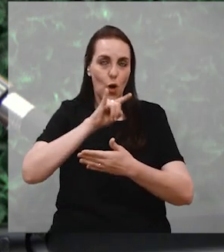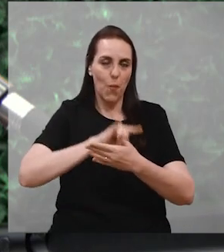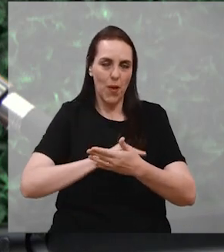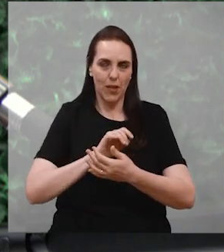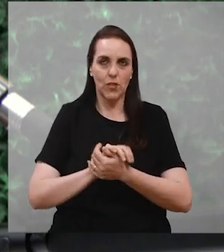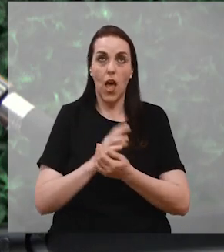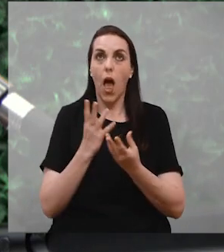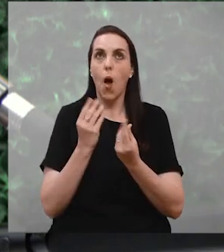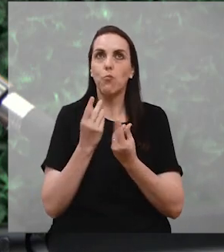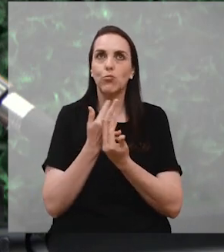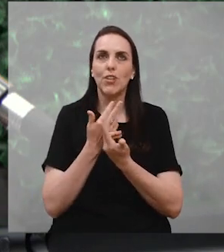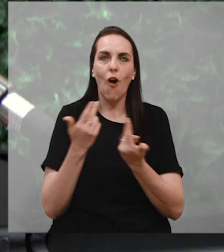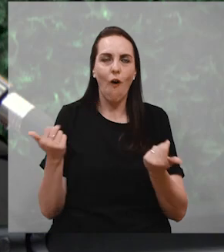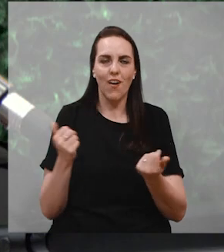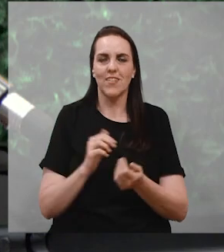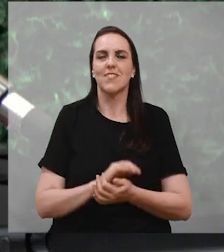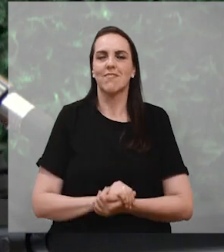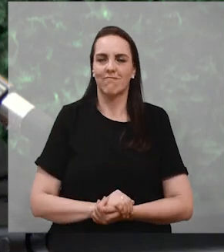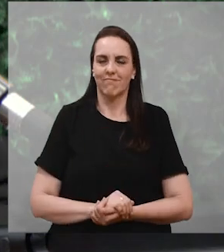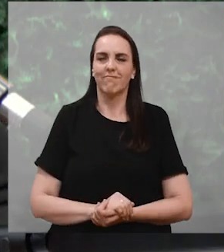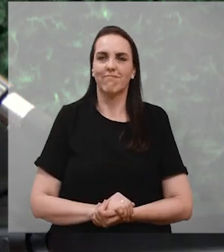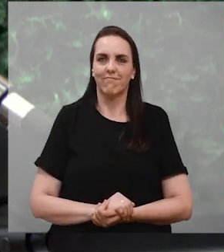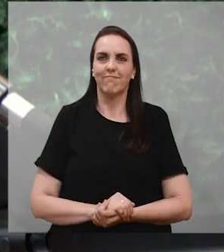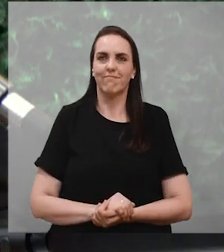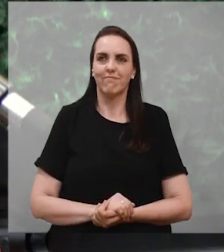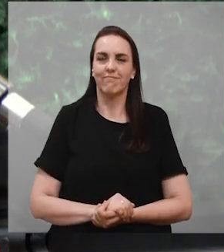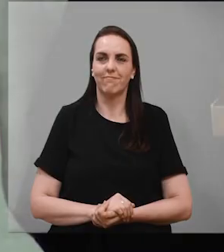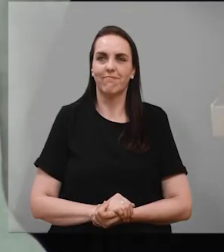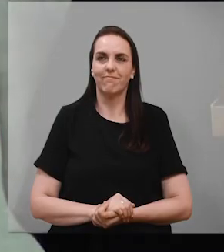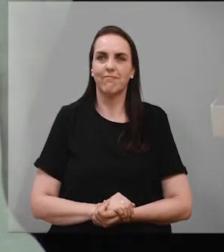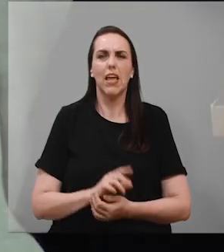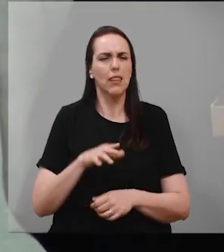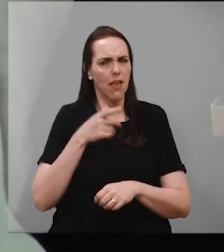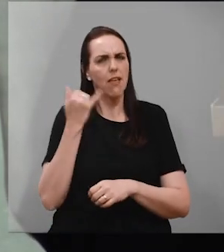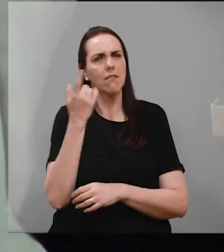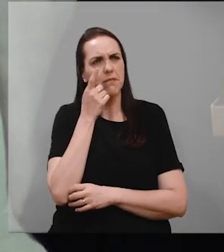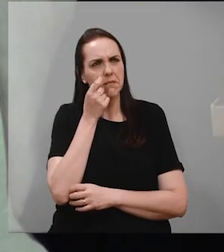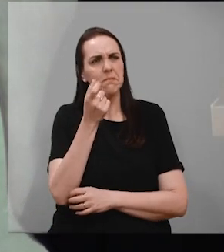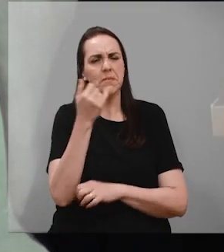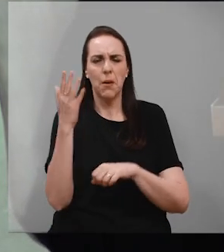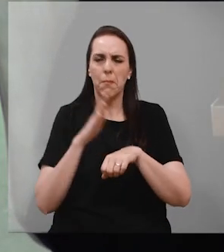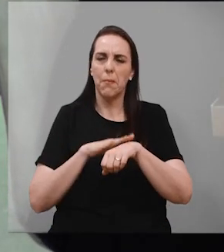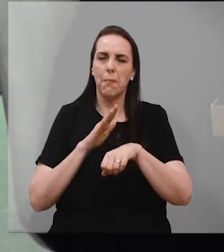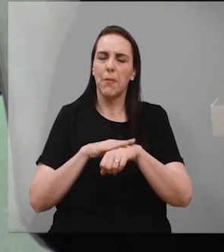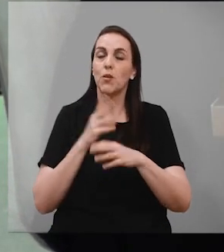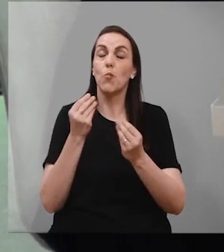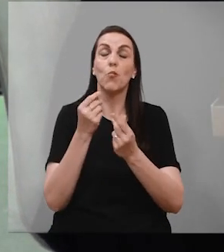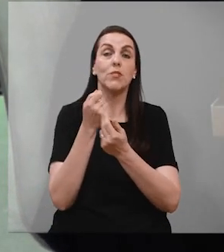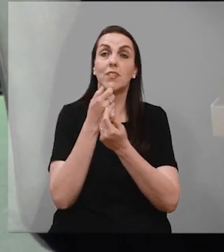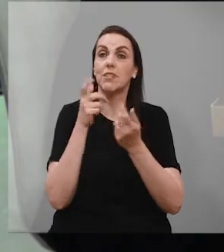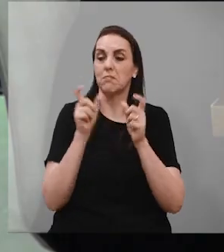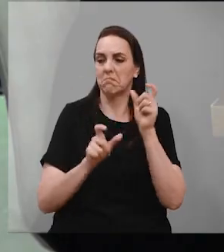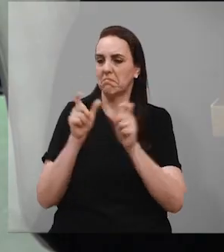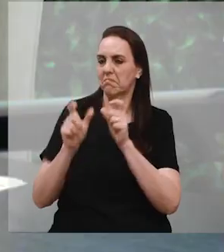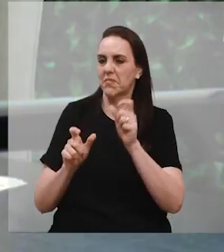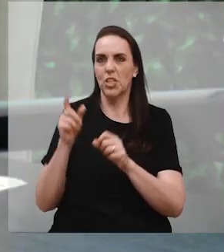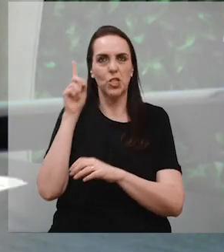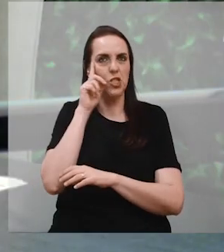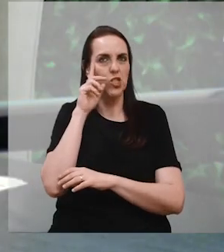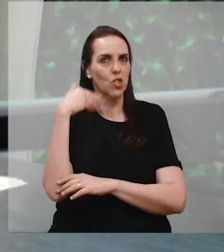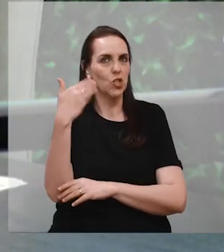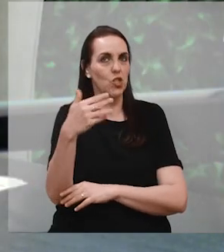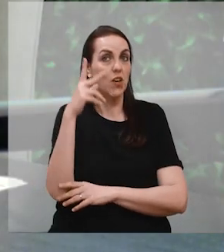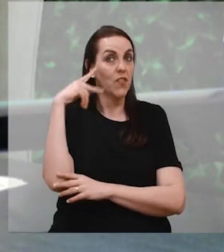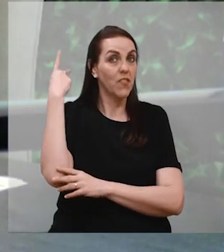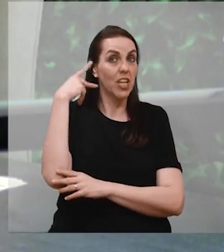5.707 documentos protocolados. É muita coisa, né? Exatamente. E esses momentos, muitas vezes a gente que não está no dia a dia ou a